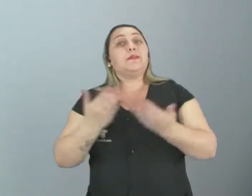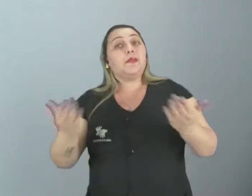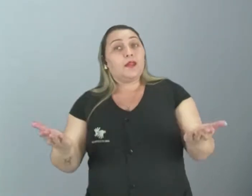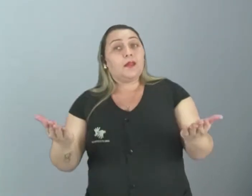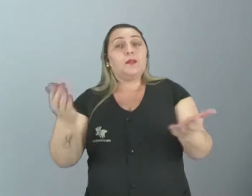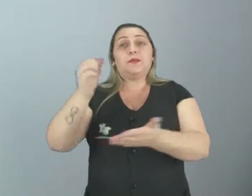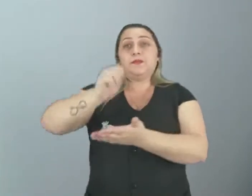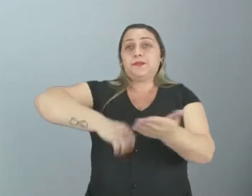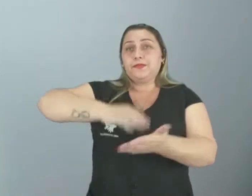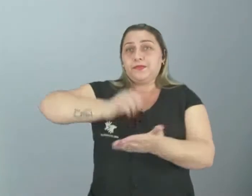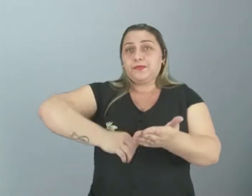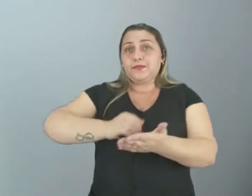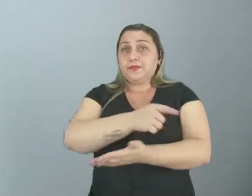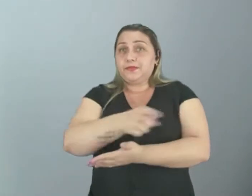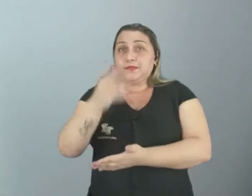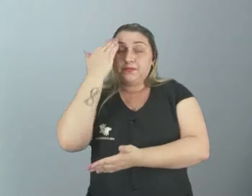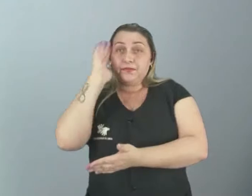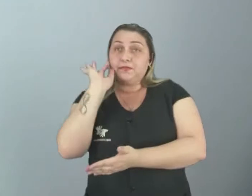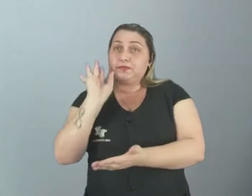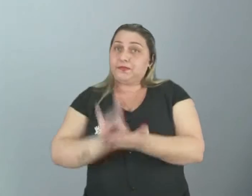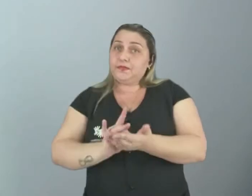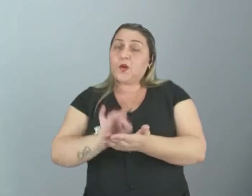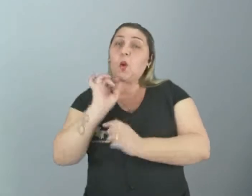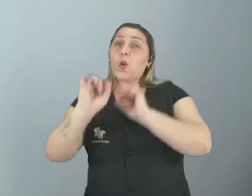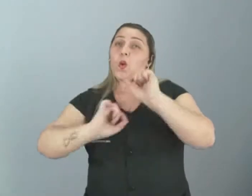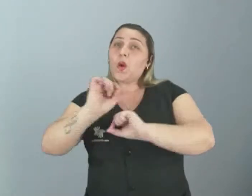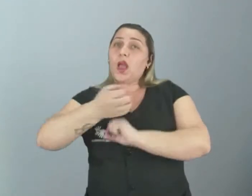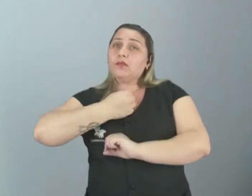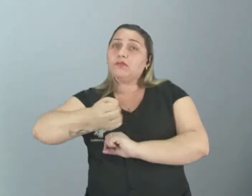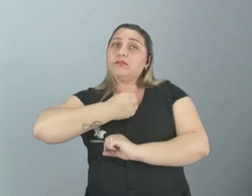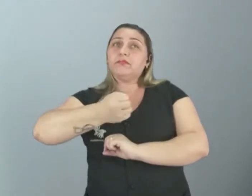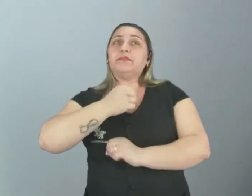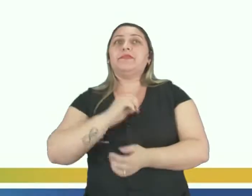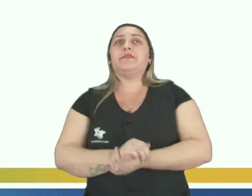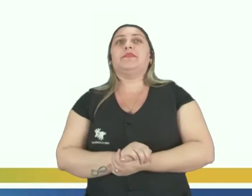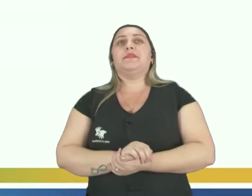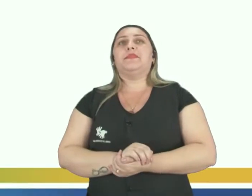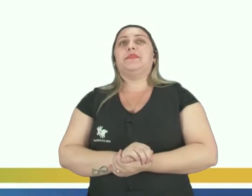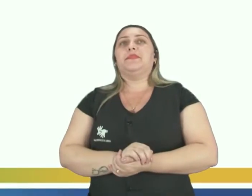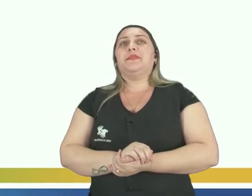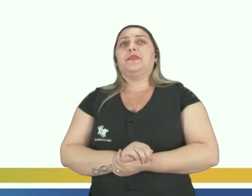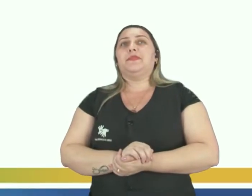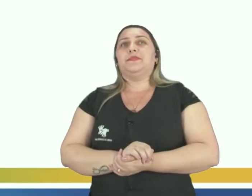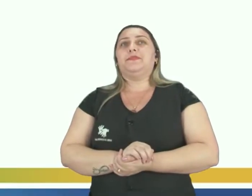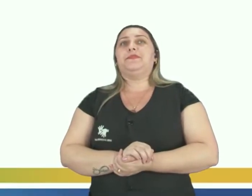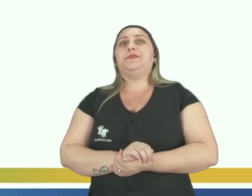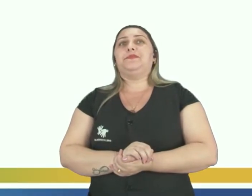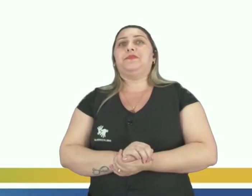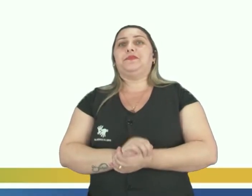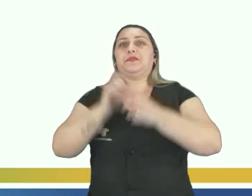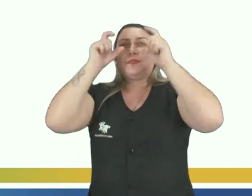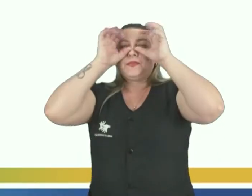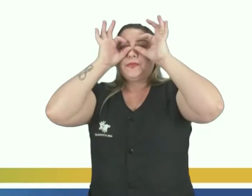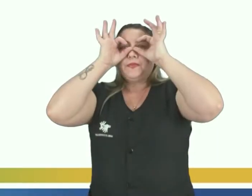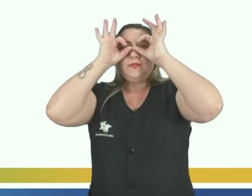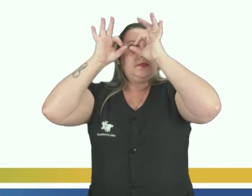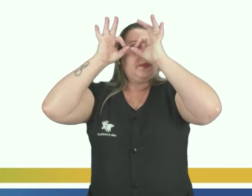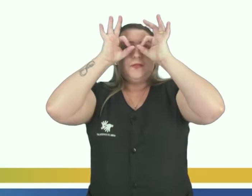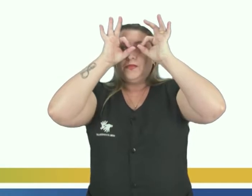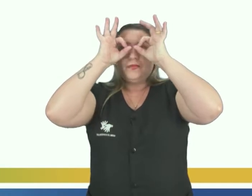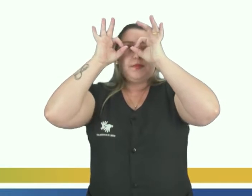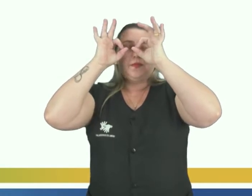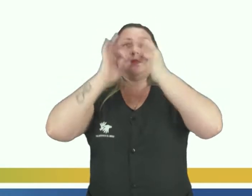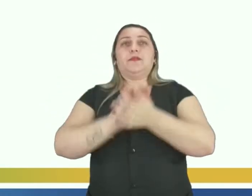Vamos para exercitando, ver se vocês compreenderam de fato o que é essa entrevista. Entrevista com a coruja é o exemplo que a gente vai usar